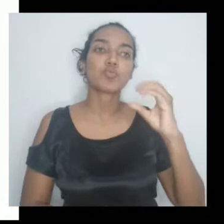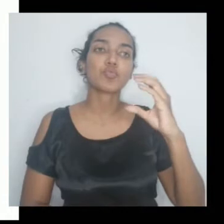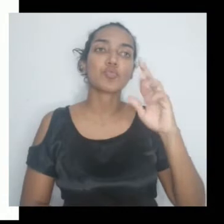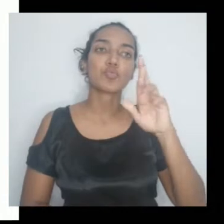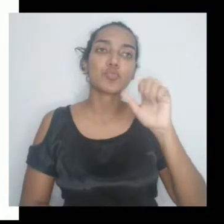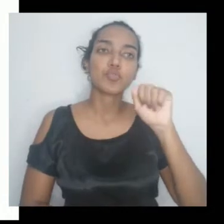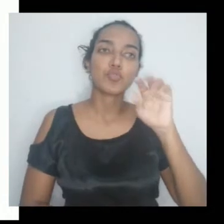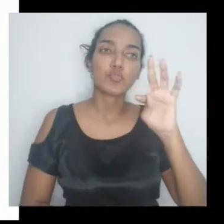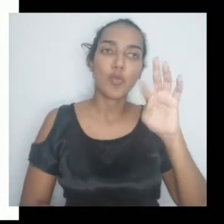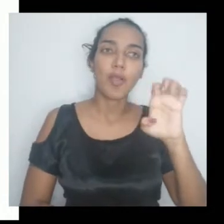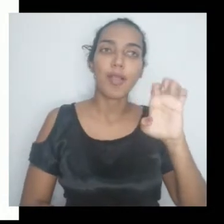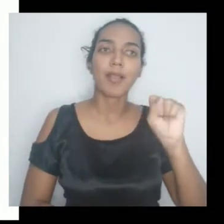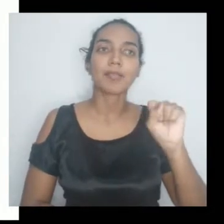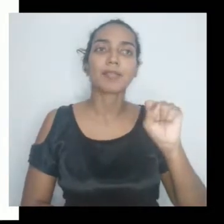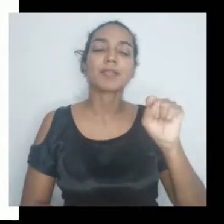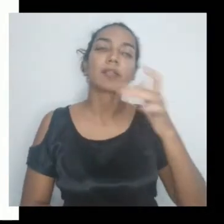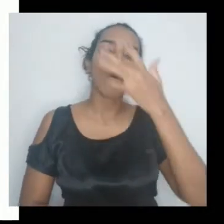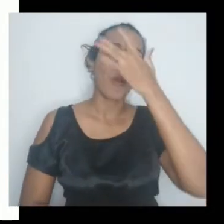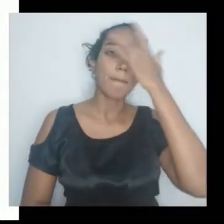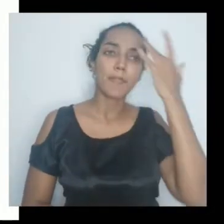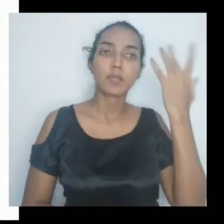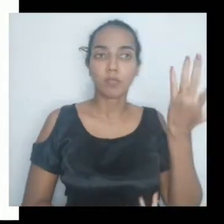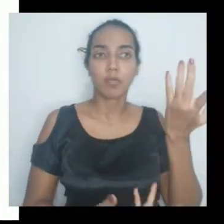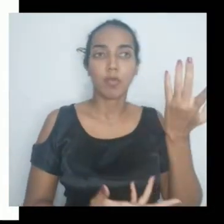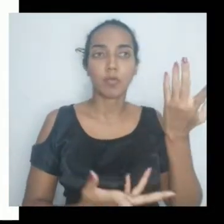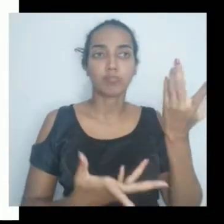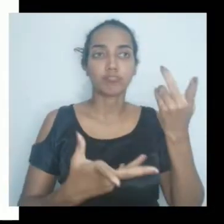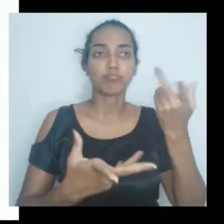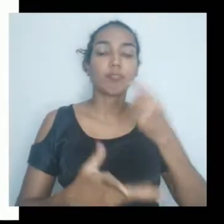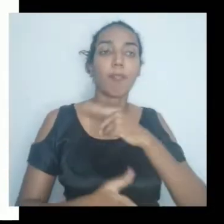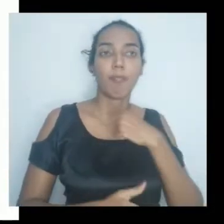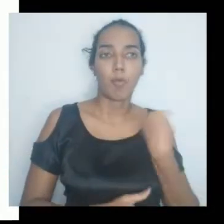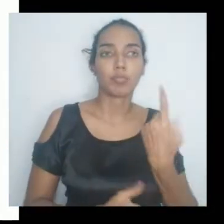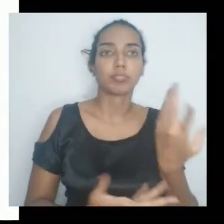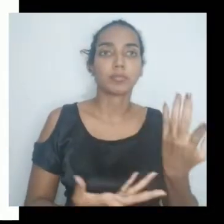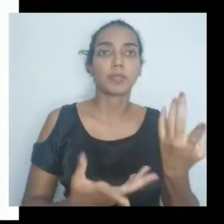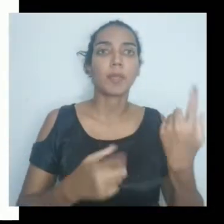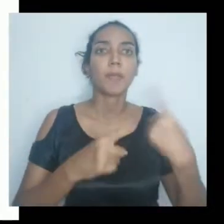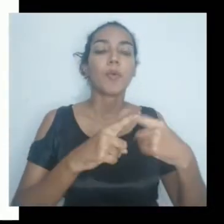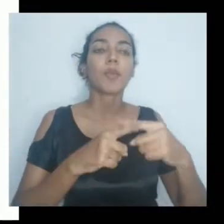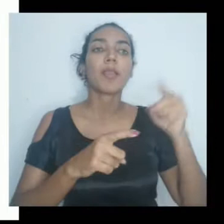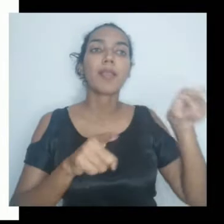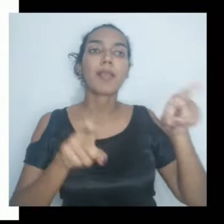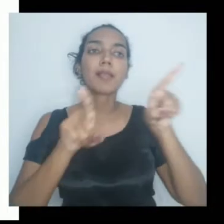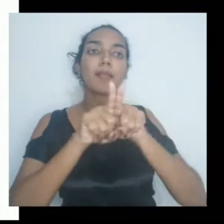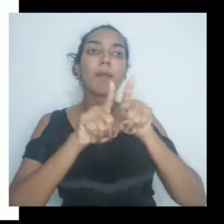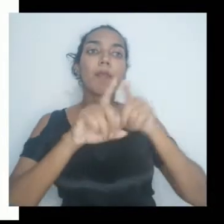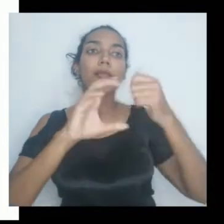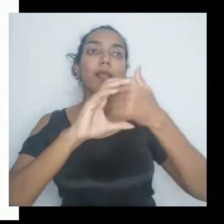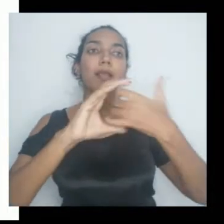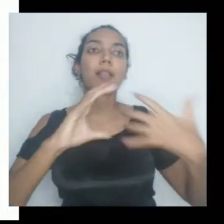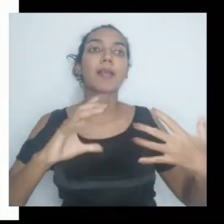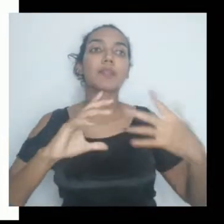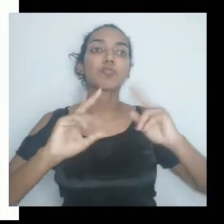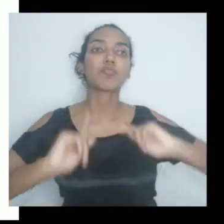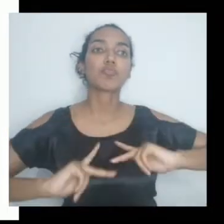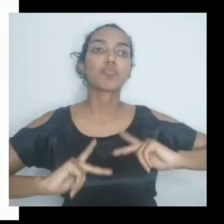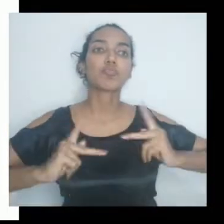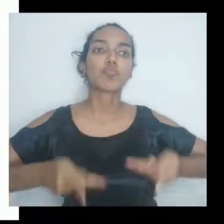homem, e homem sendo uma extensão de mortal, automaticamente Sócrates também é um mortal, considerando